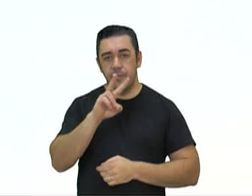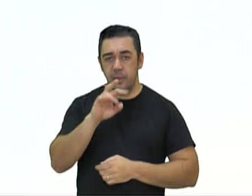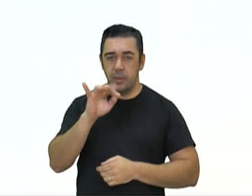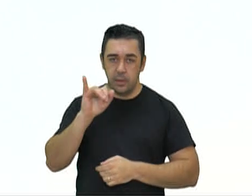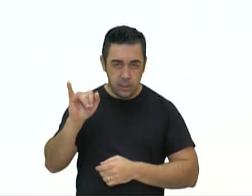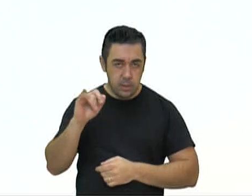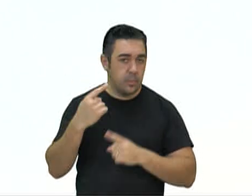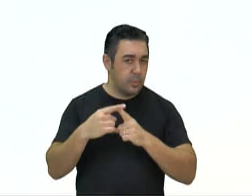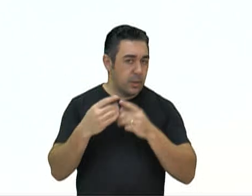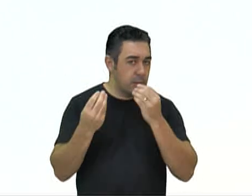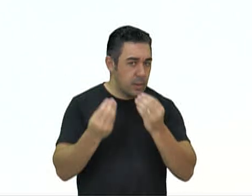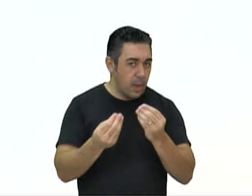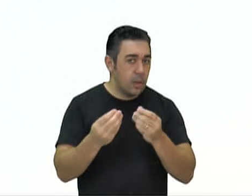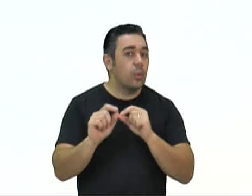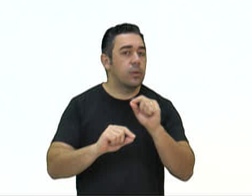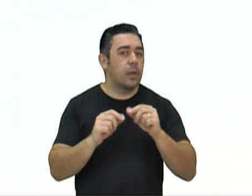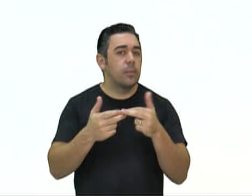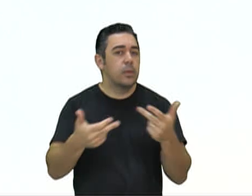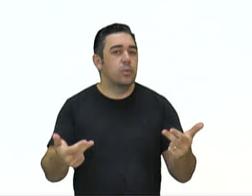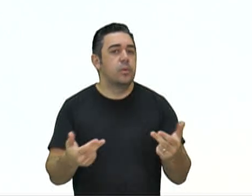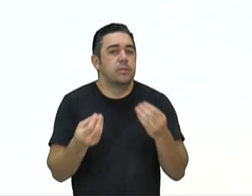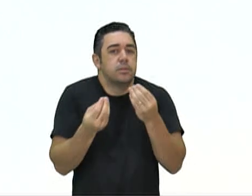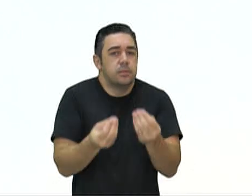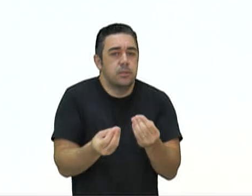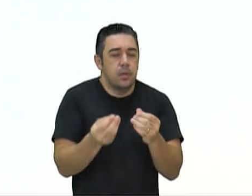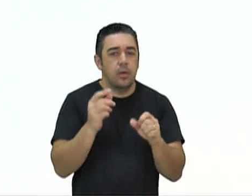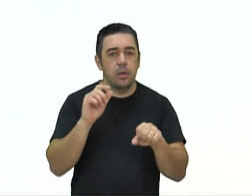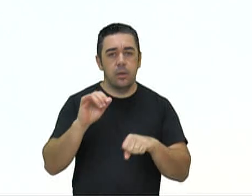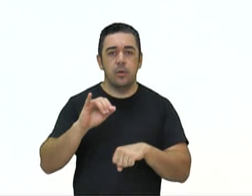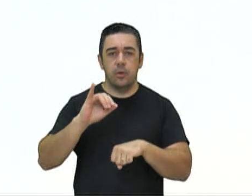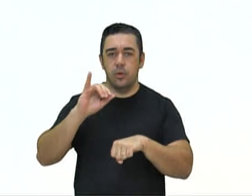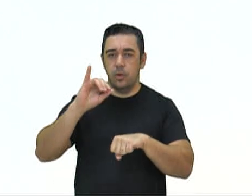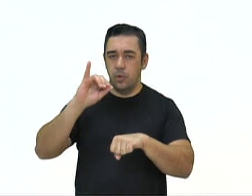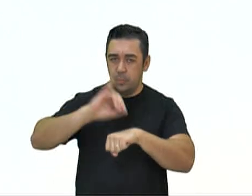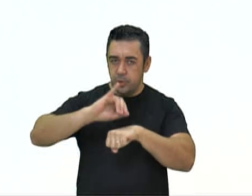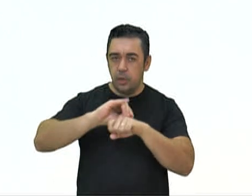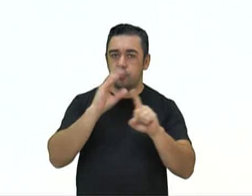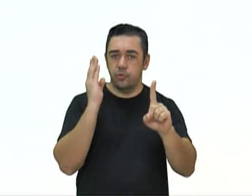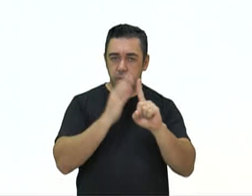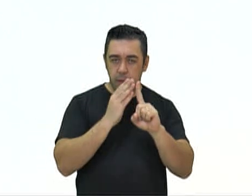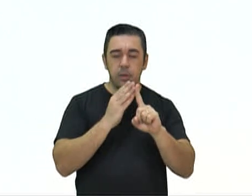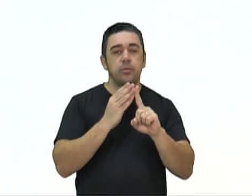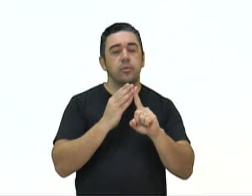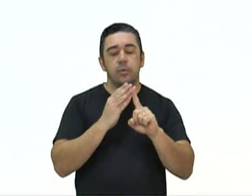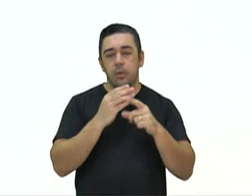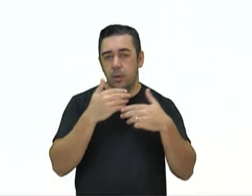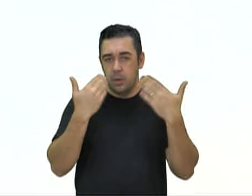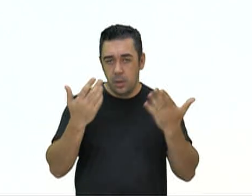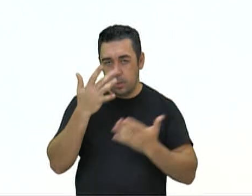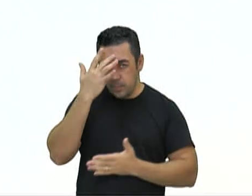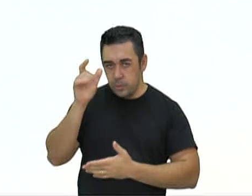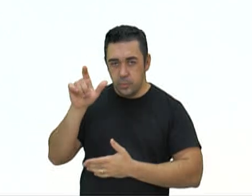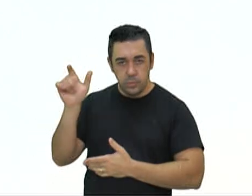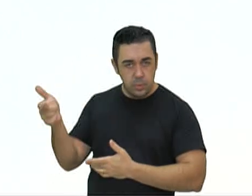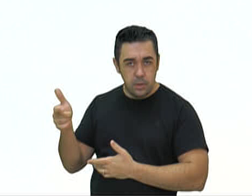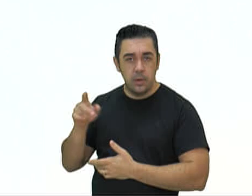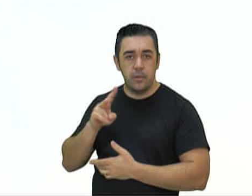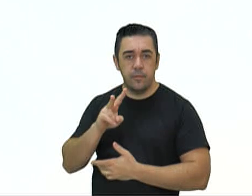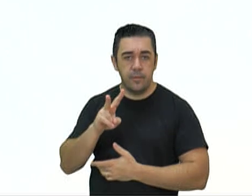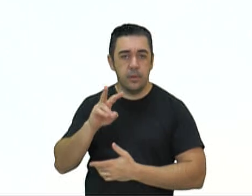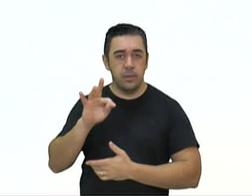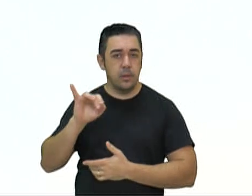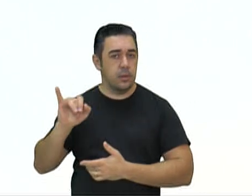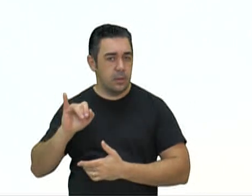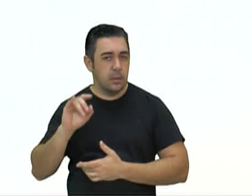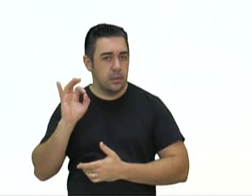VTI, pois quem entrega, entrega alguma coisa, objeto direto, né? OD, para alguém, OI. Acertou